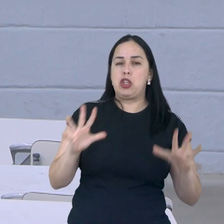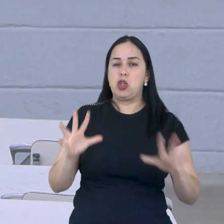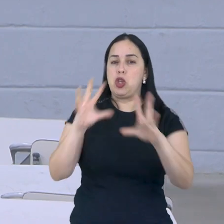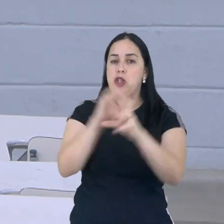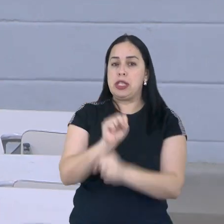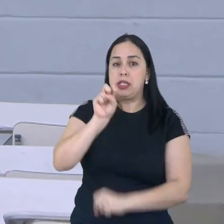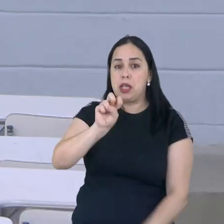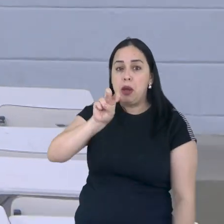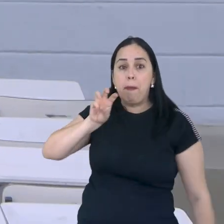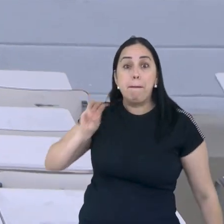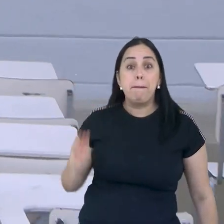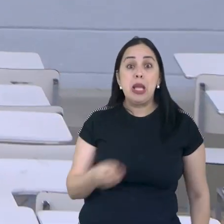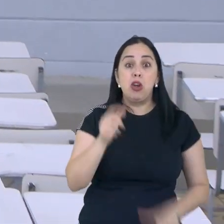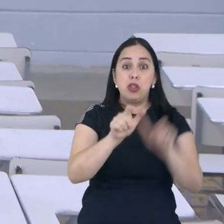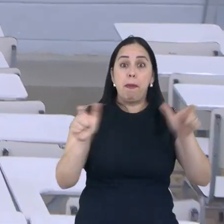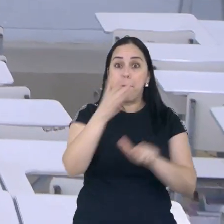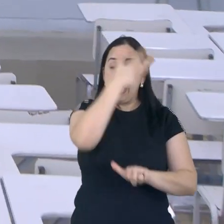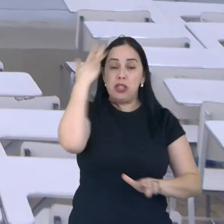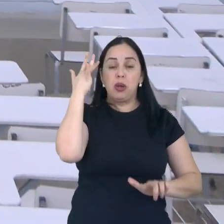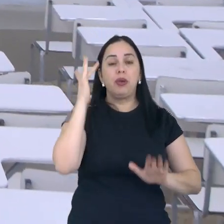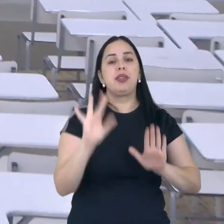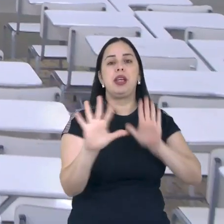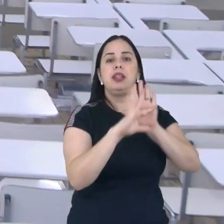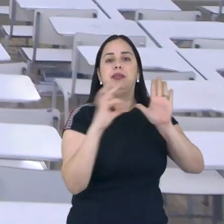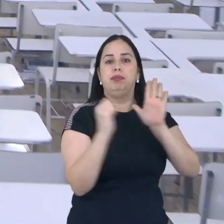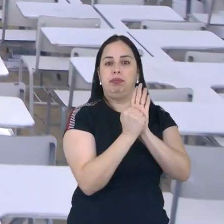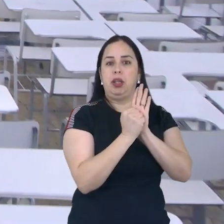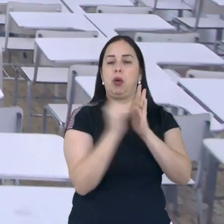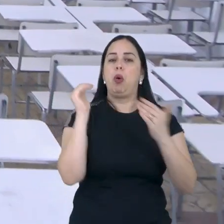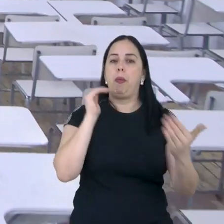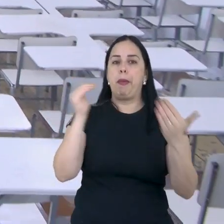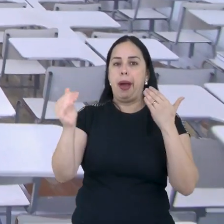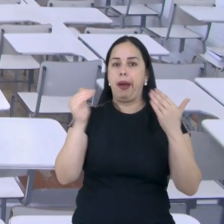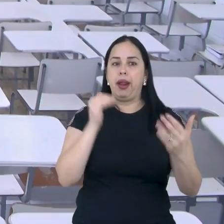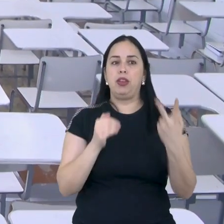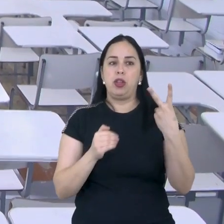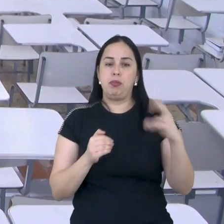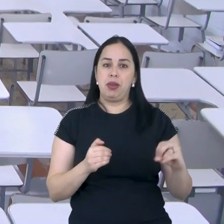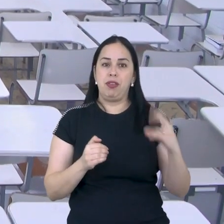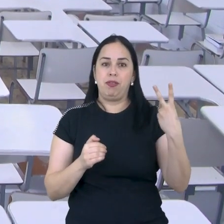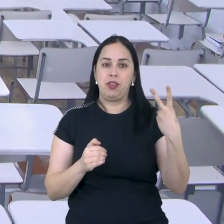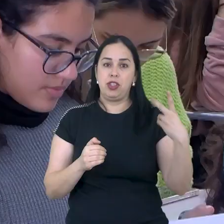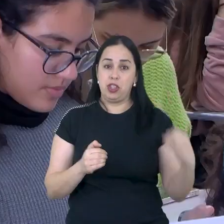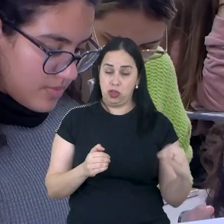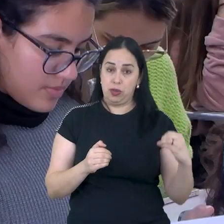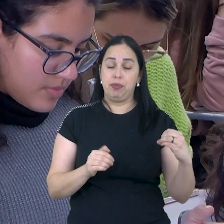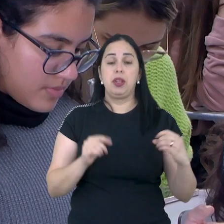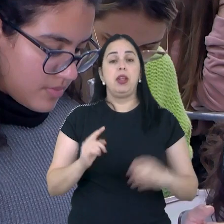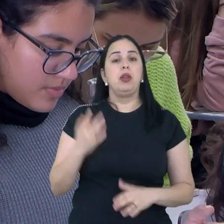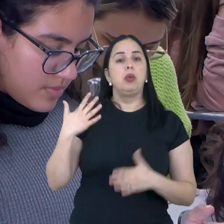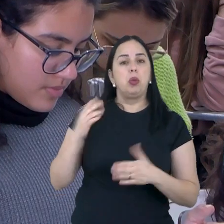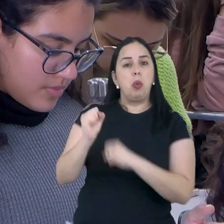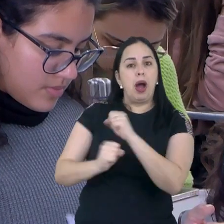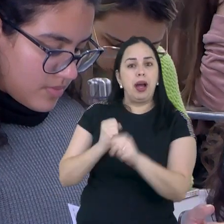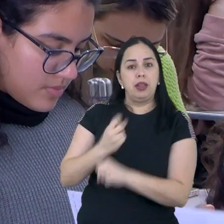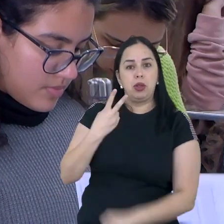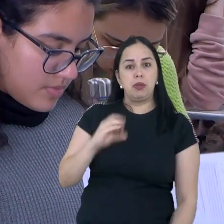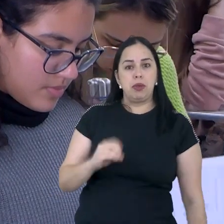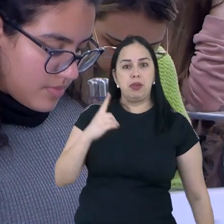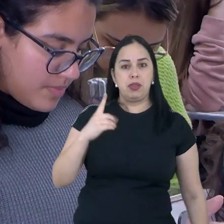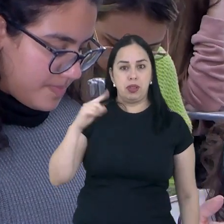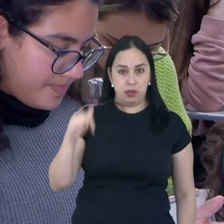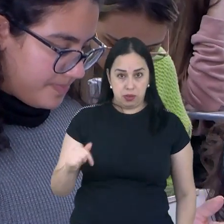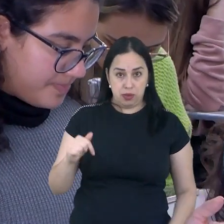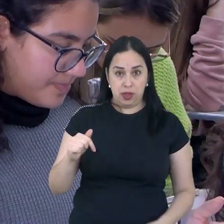edição conta com mais de 5 milhões de candidatos inscritos, o maior número desde 2020. Desde 2017,